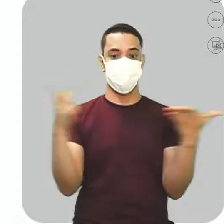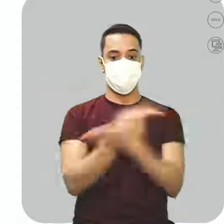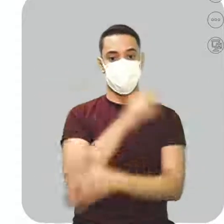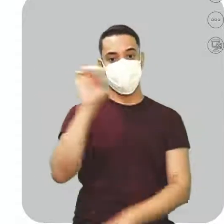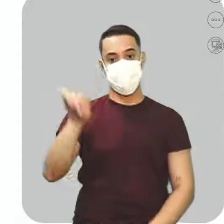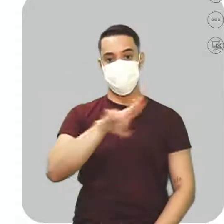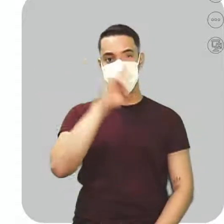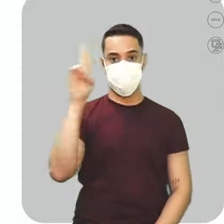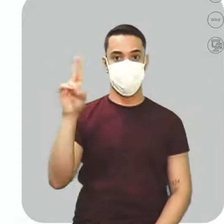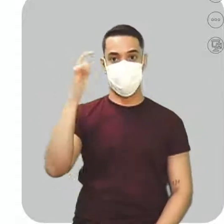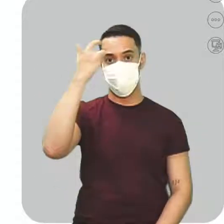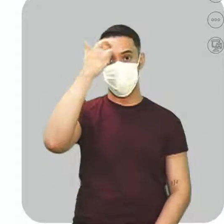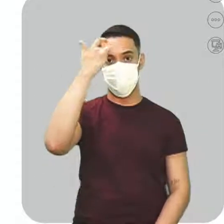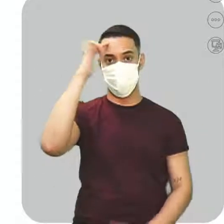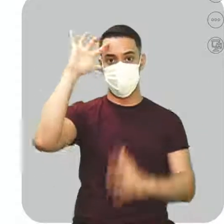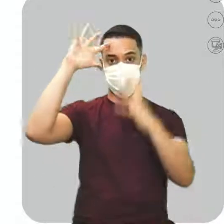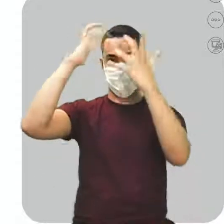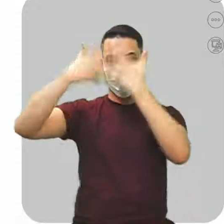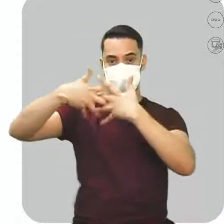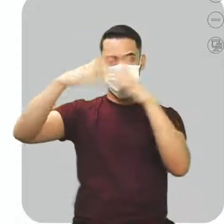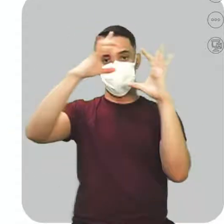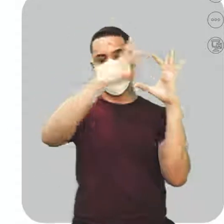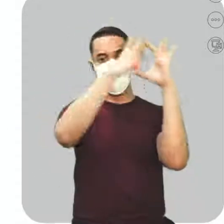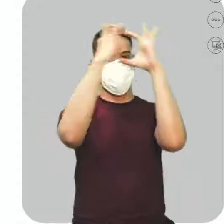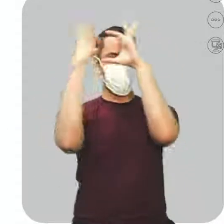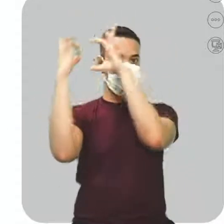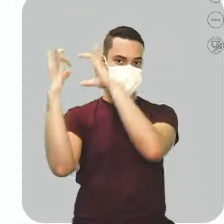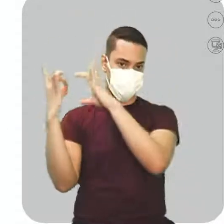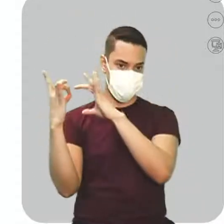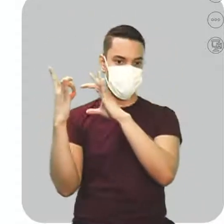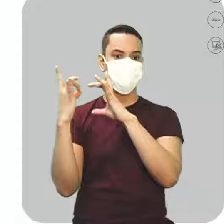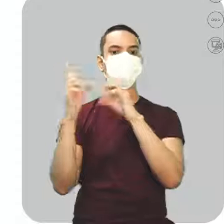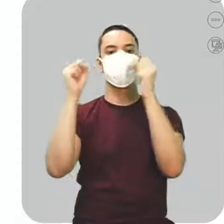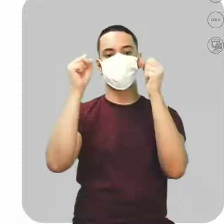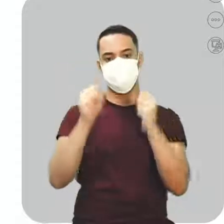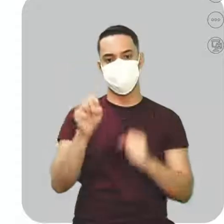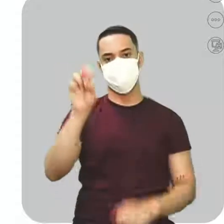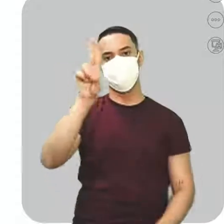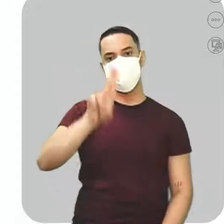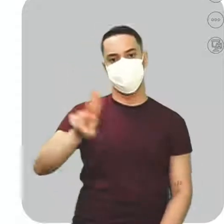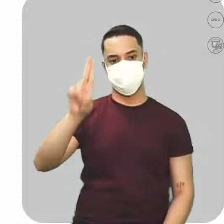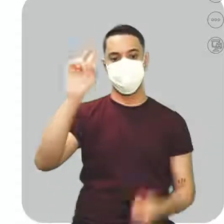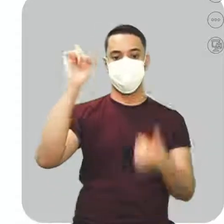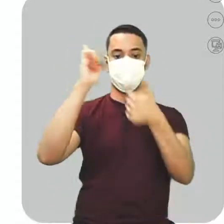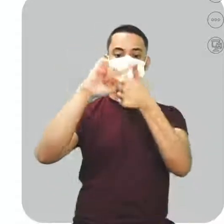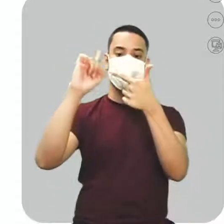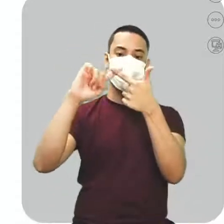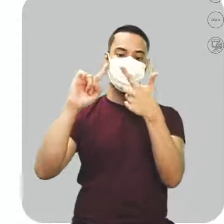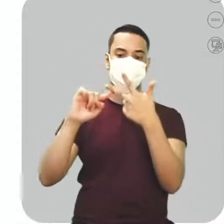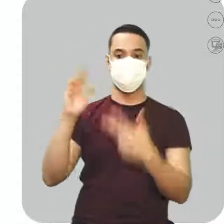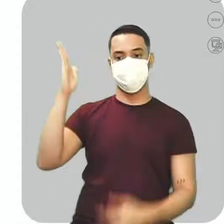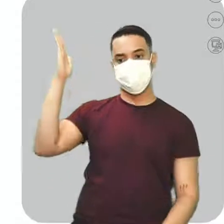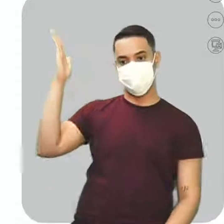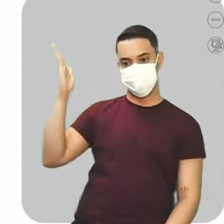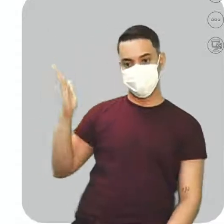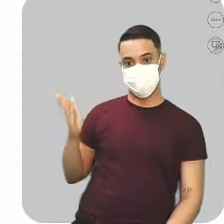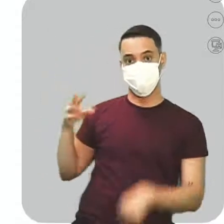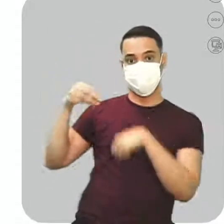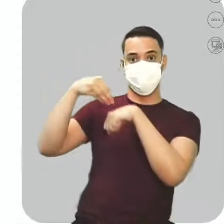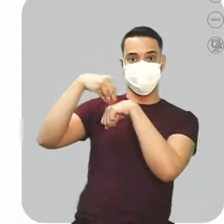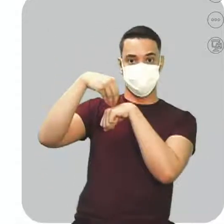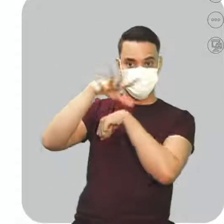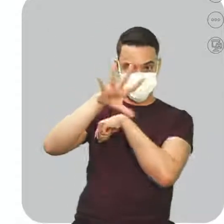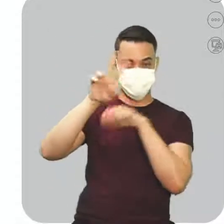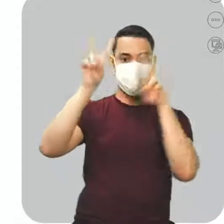raciocínio lógico. Então, você pode usar esses três aqui, né? Essas três dicas da